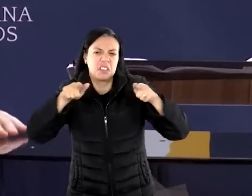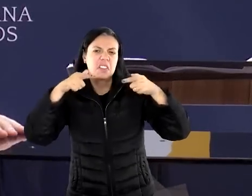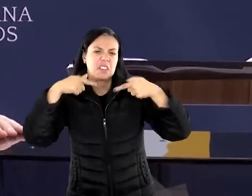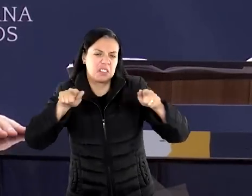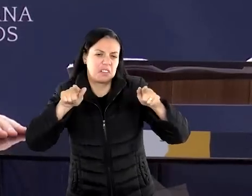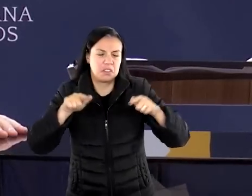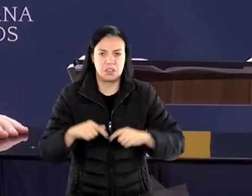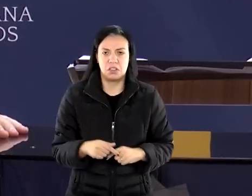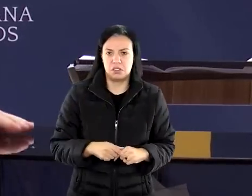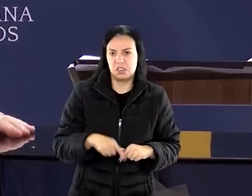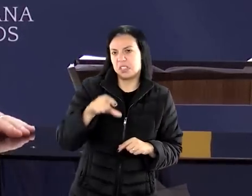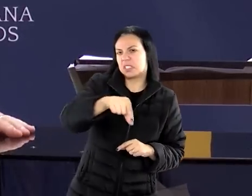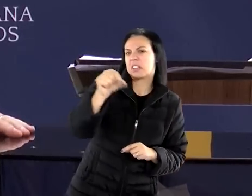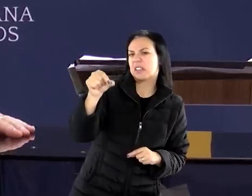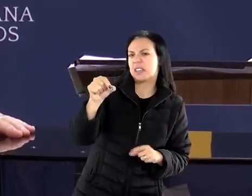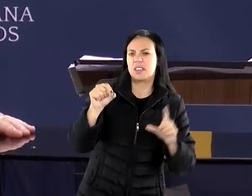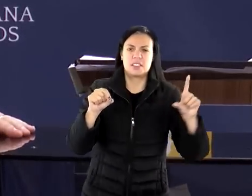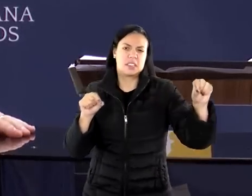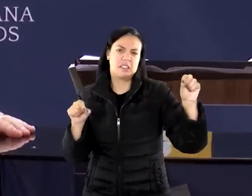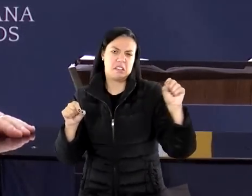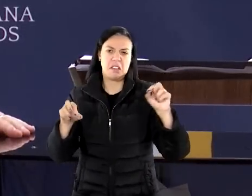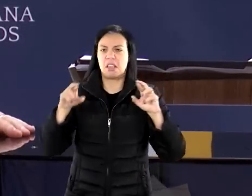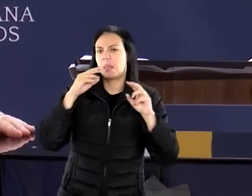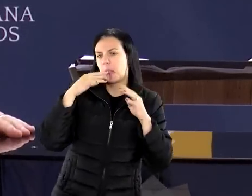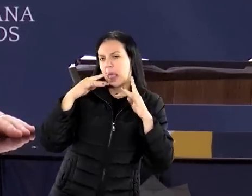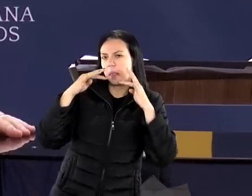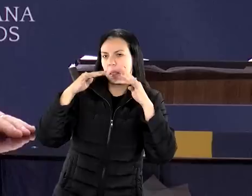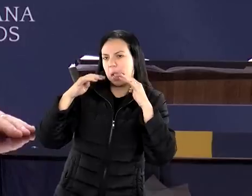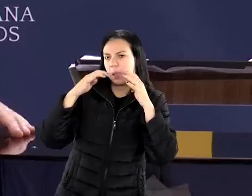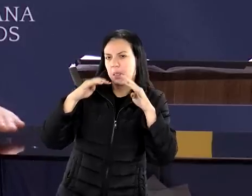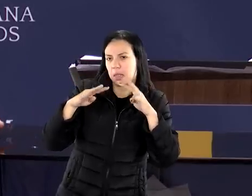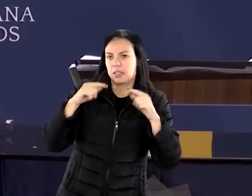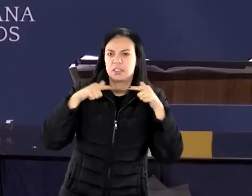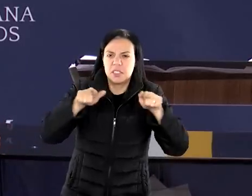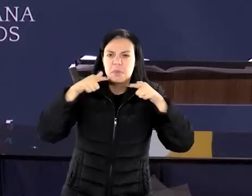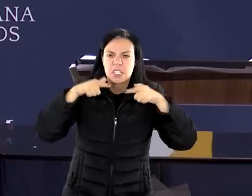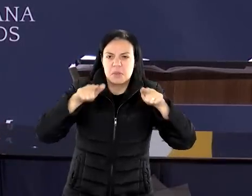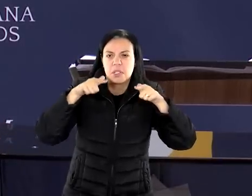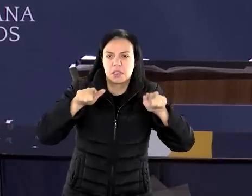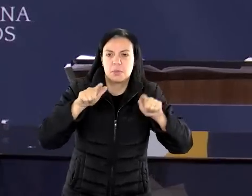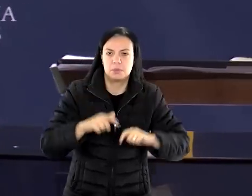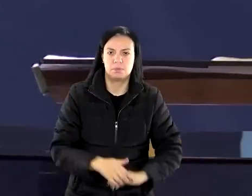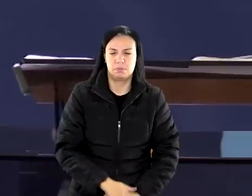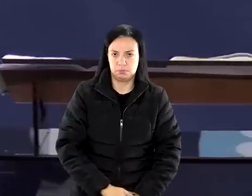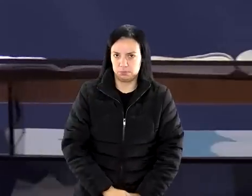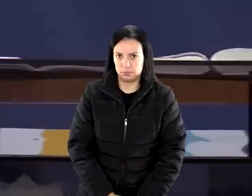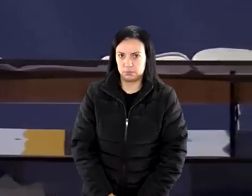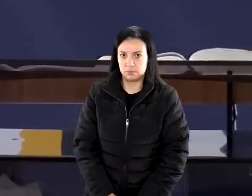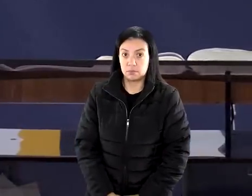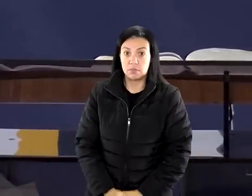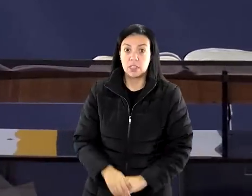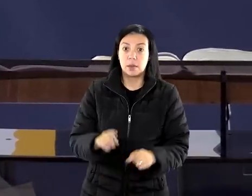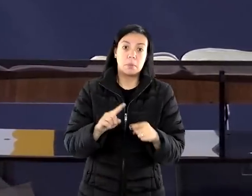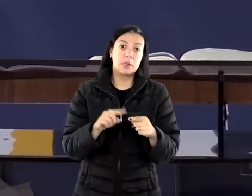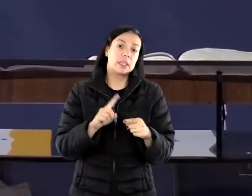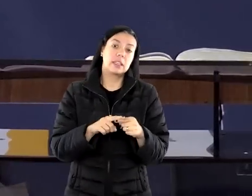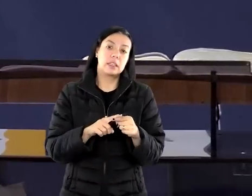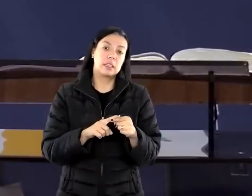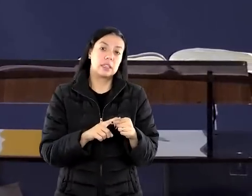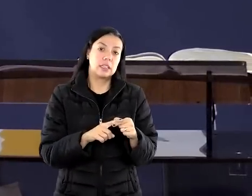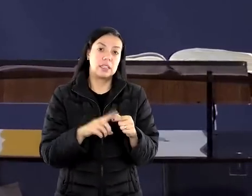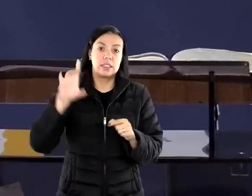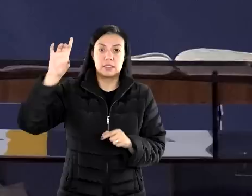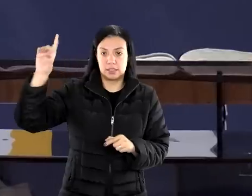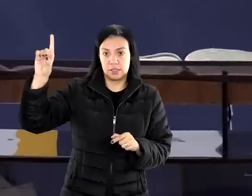escolher outro. Por que Deus escolheu isso aqui, não escolheu? Não